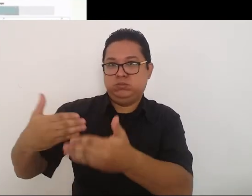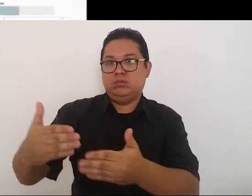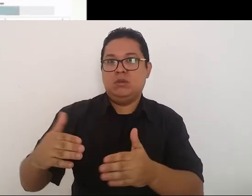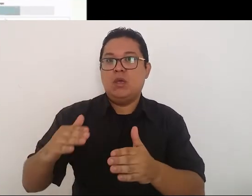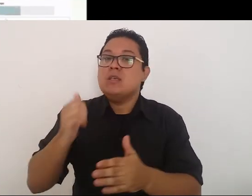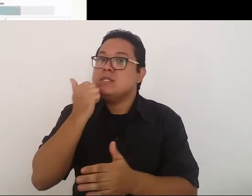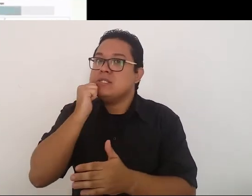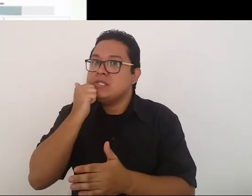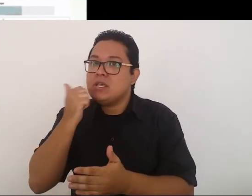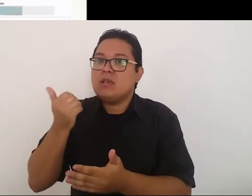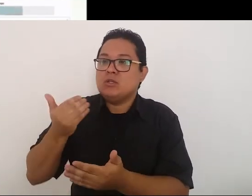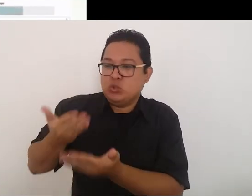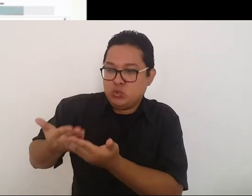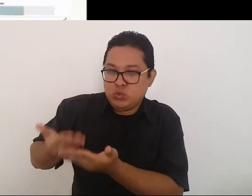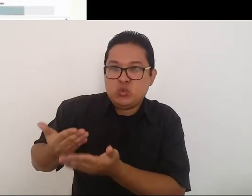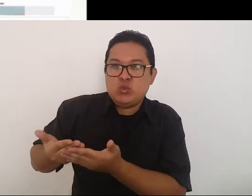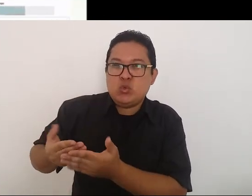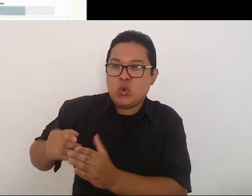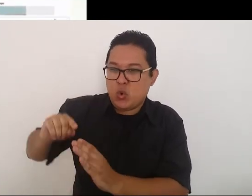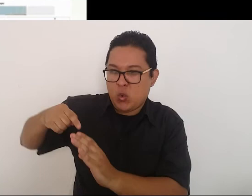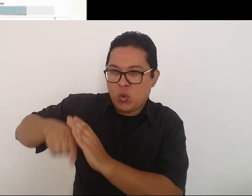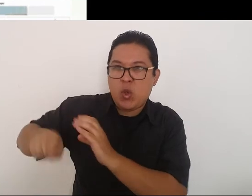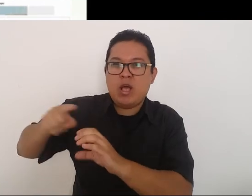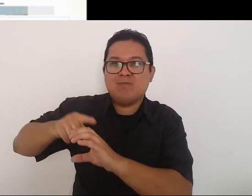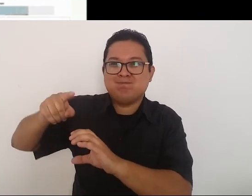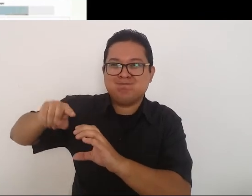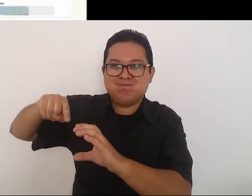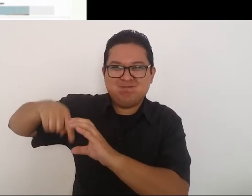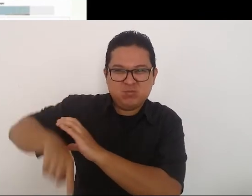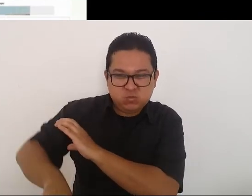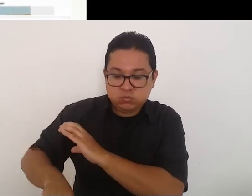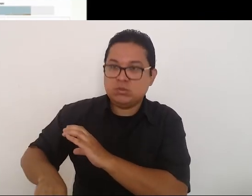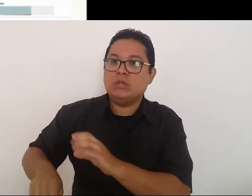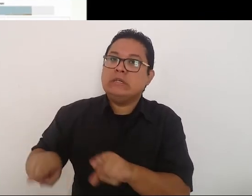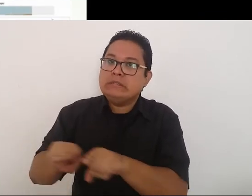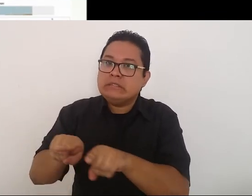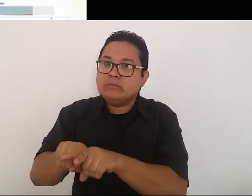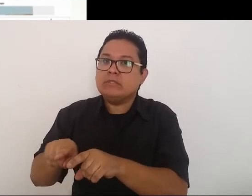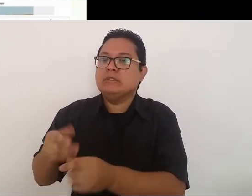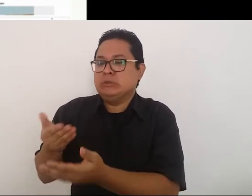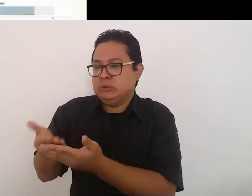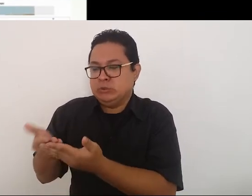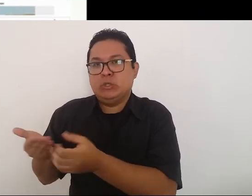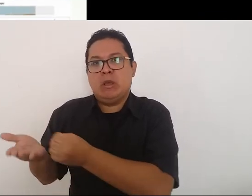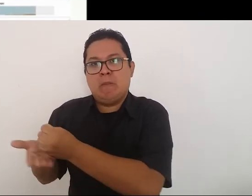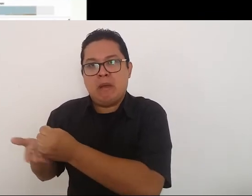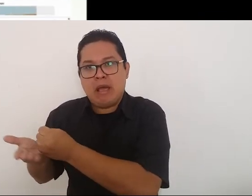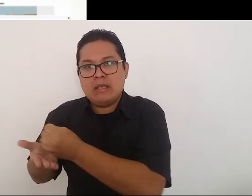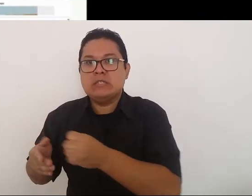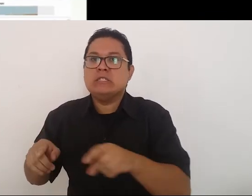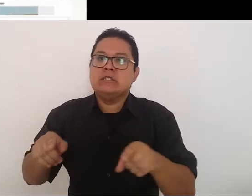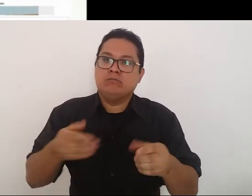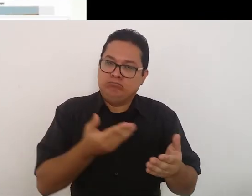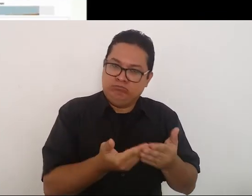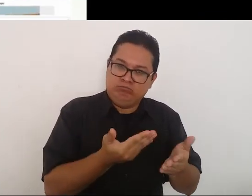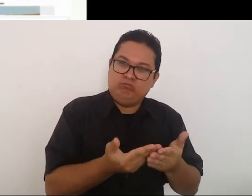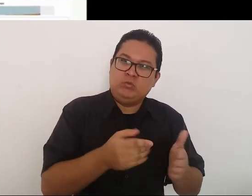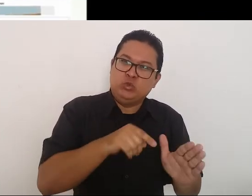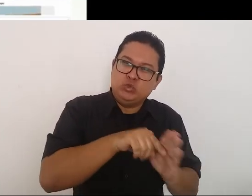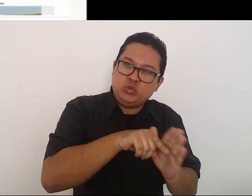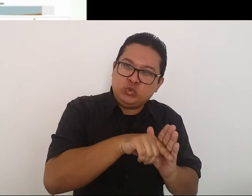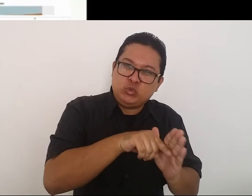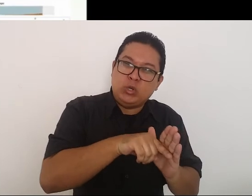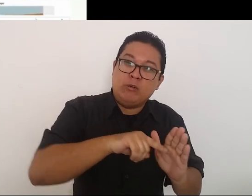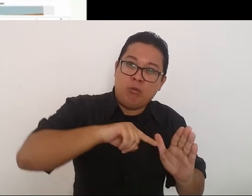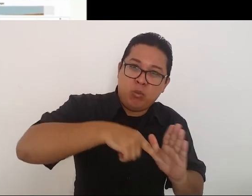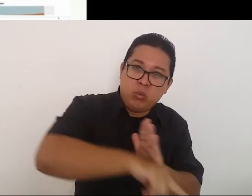Graças à ciência, ao investimento na ciência, à pesquisa básica e à pesquisa aplicada. Os dois caminham juntos, né? Por que